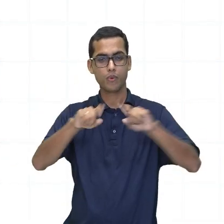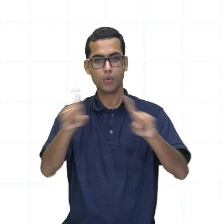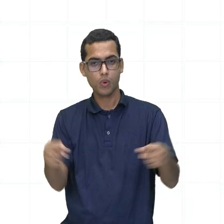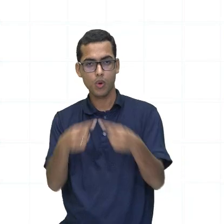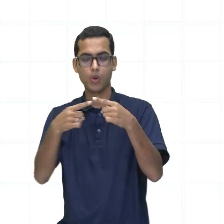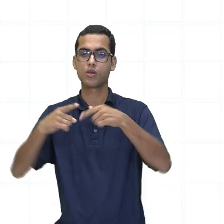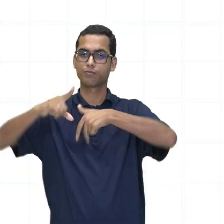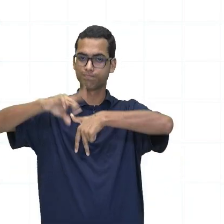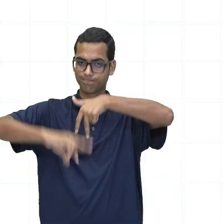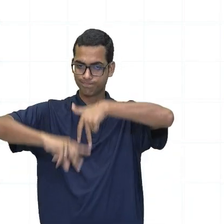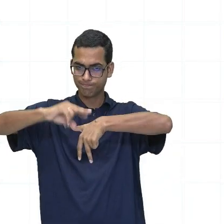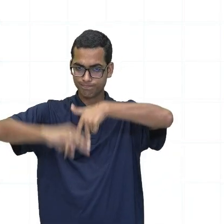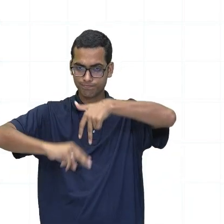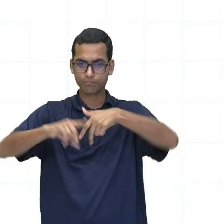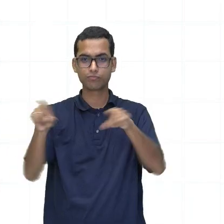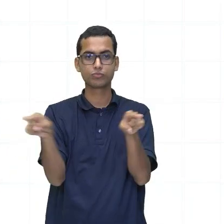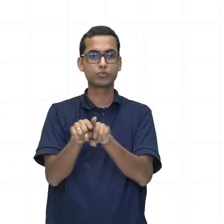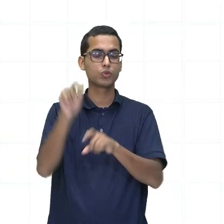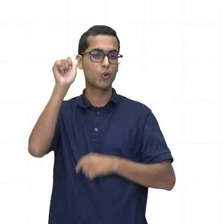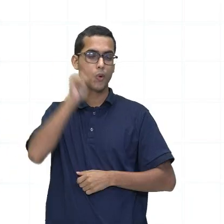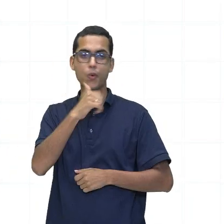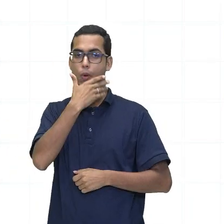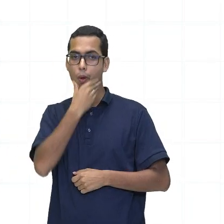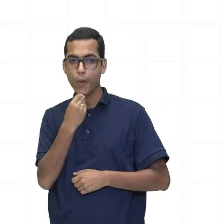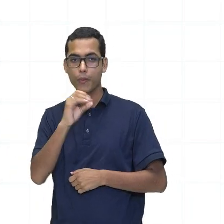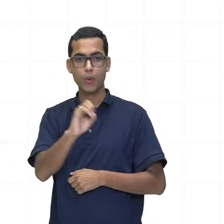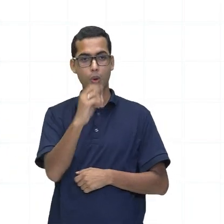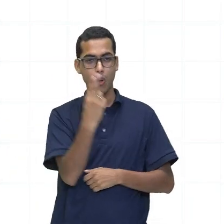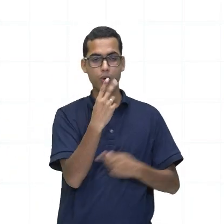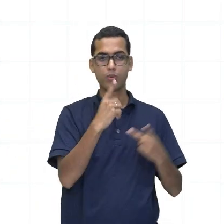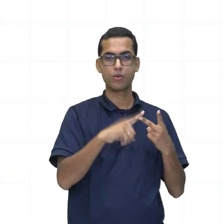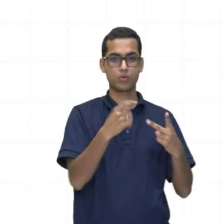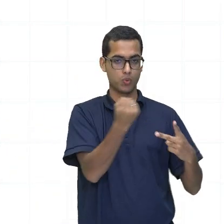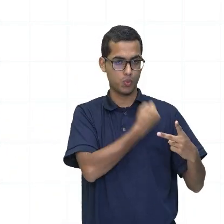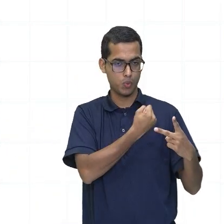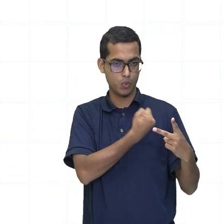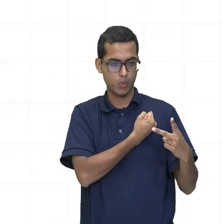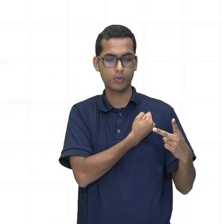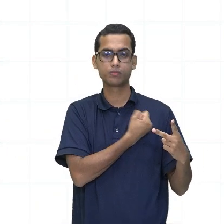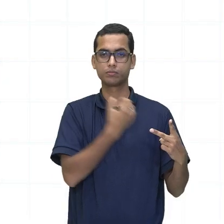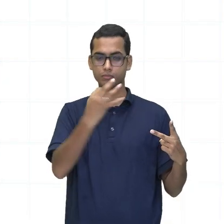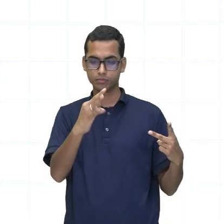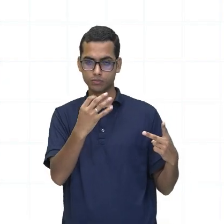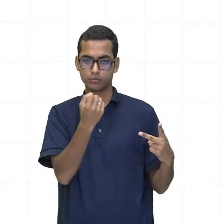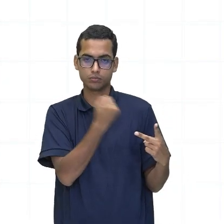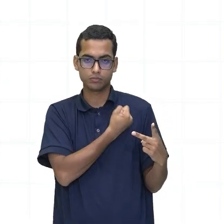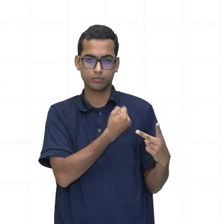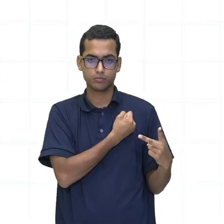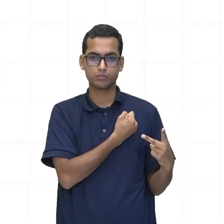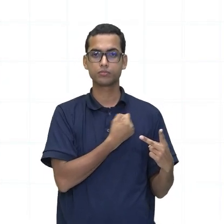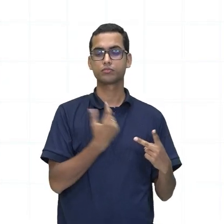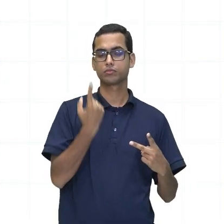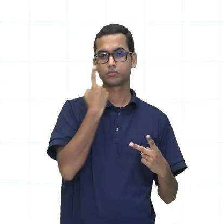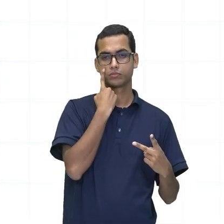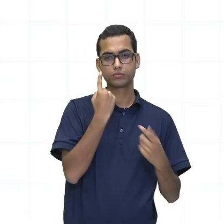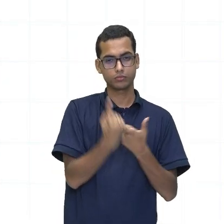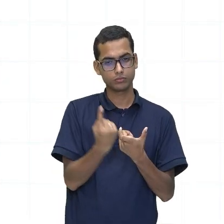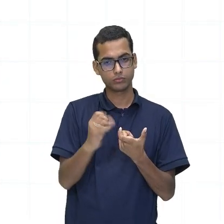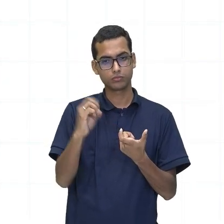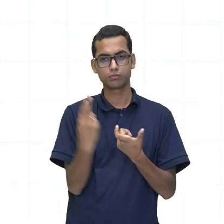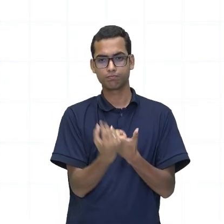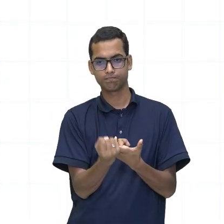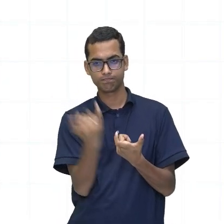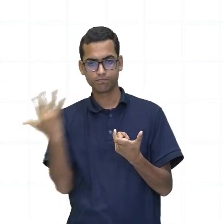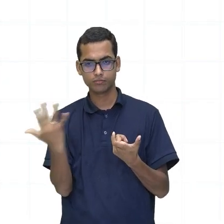gênero, ou seja, feminino, masculino, ao número, né, se está, quer dizer o quê? Singular e plural,